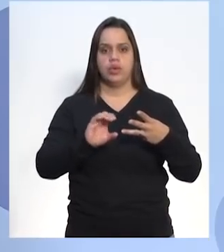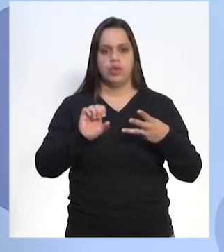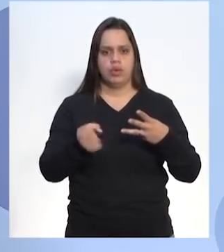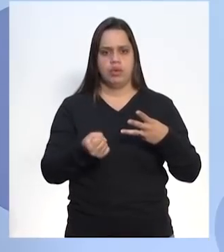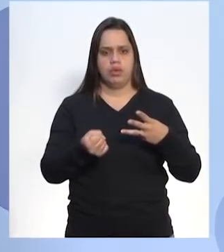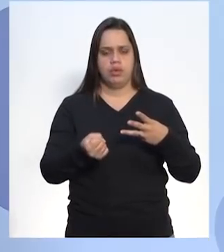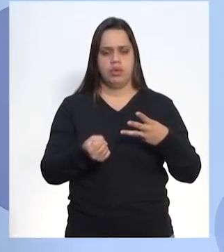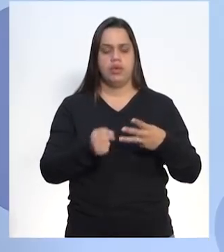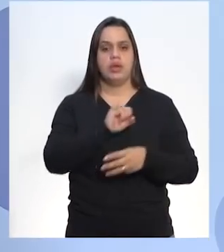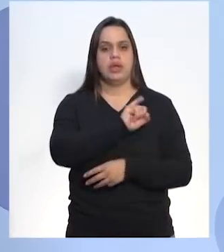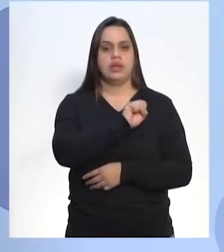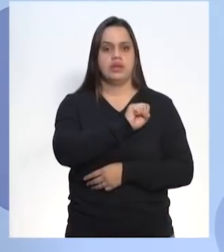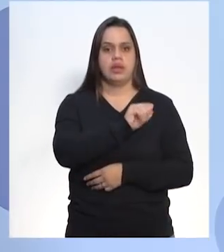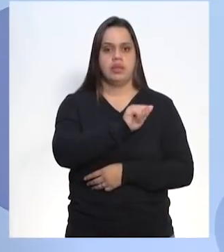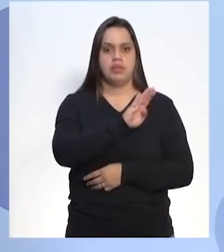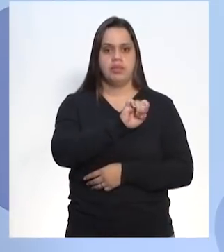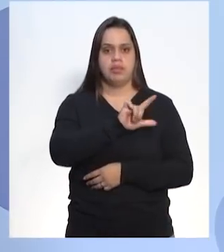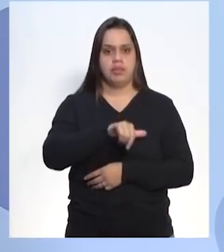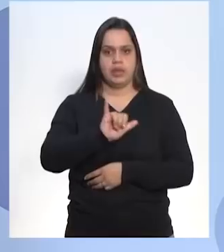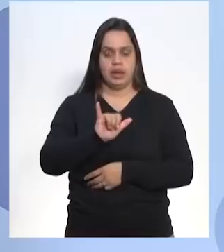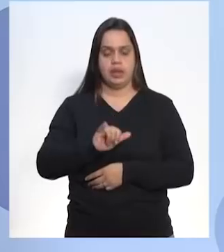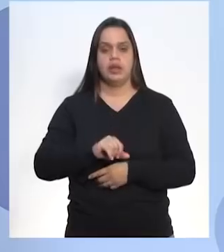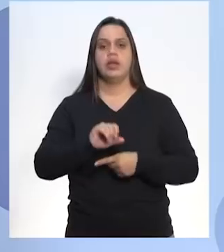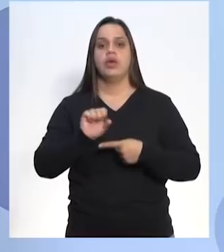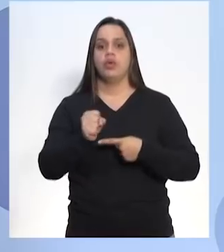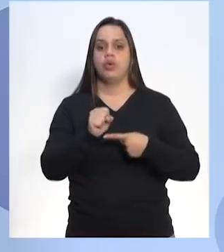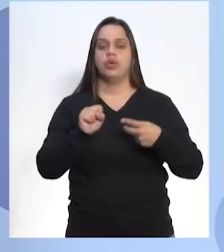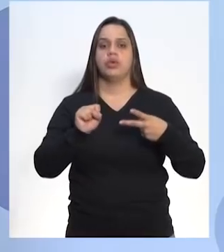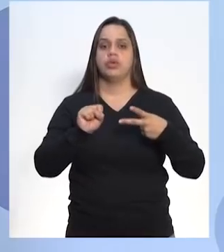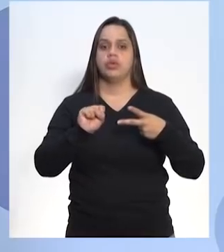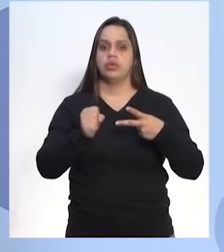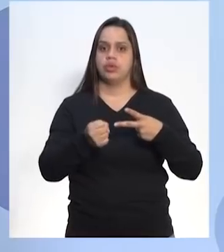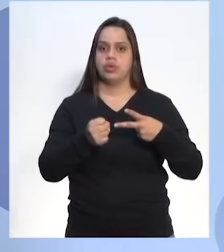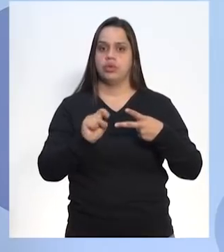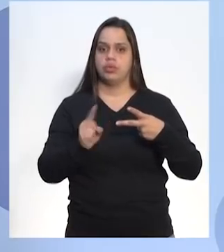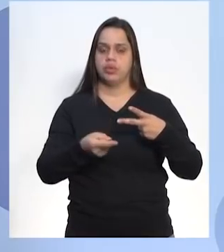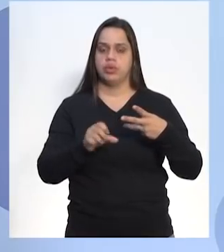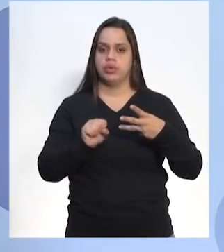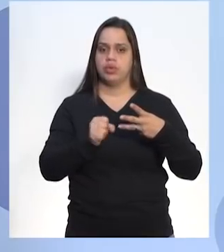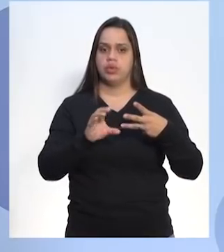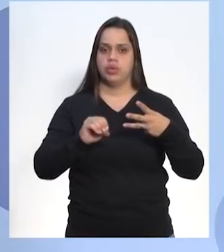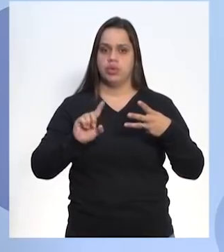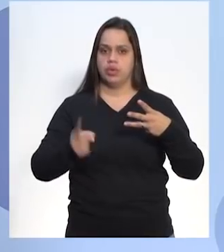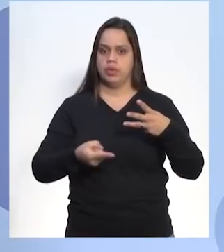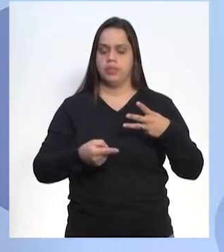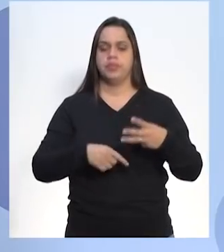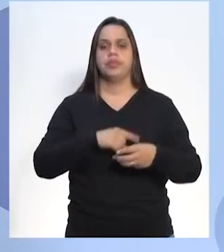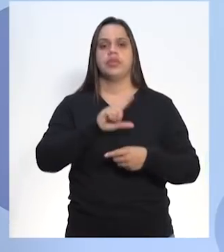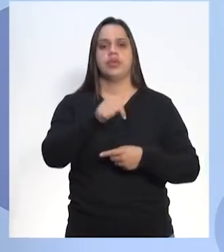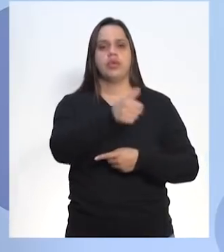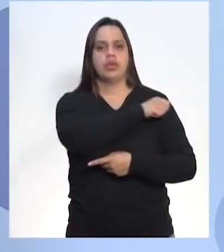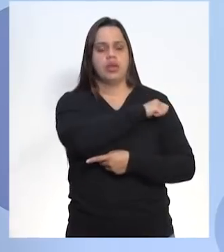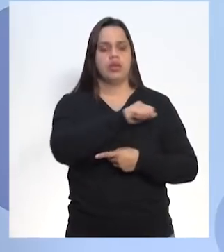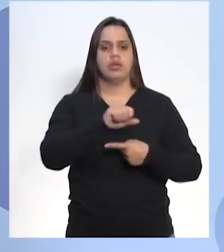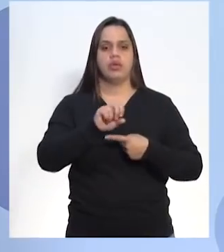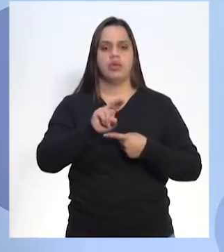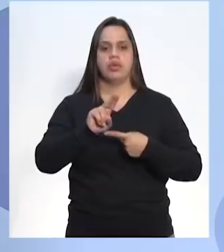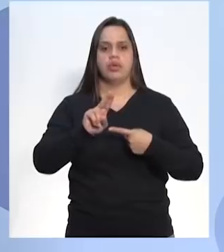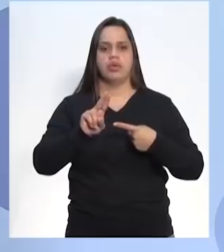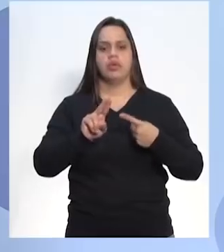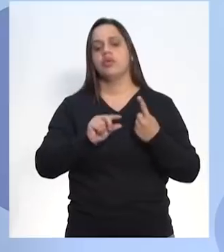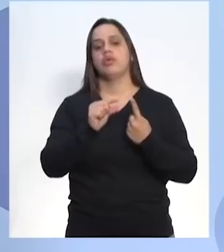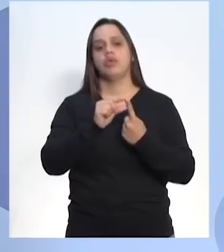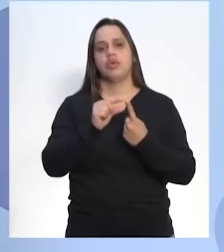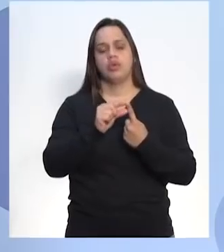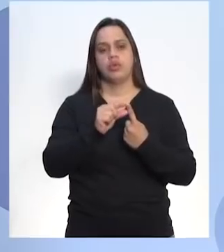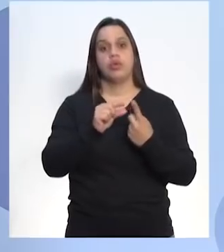C8. Isabelle, 8, 8.000 e 80.000. Beatriz, unidade,